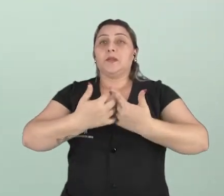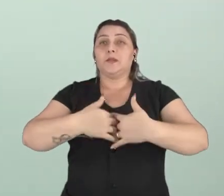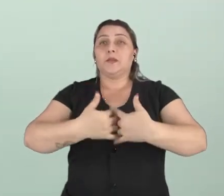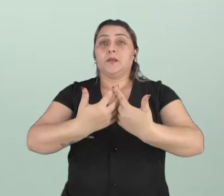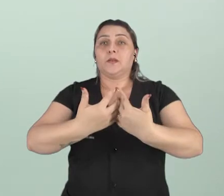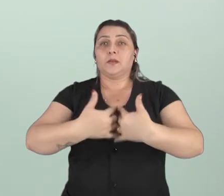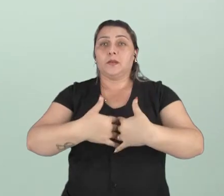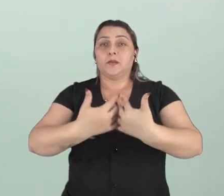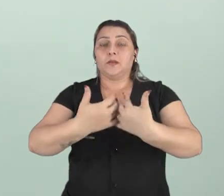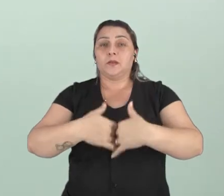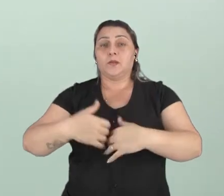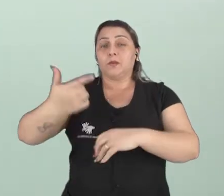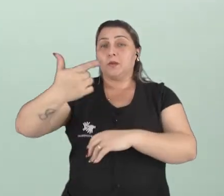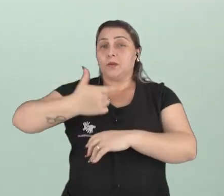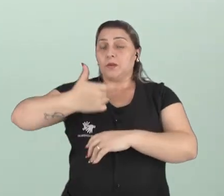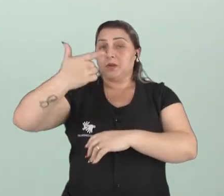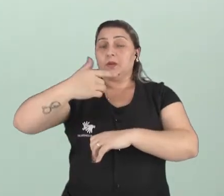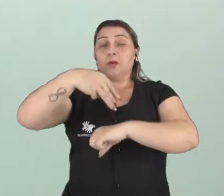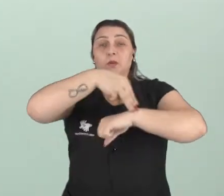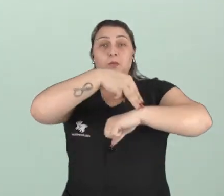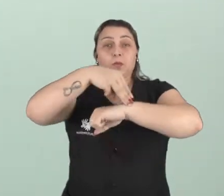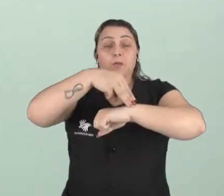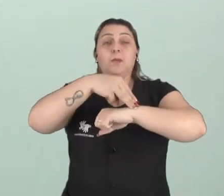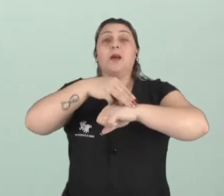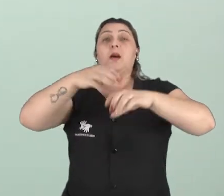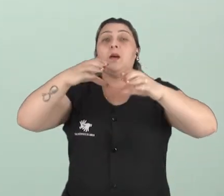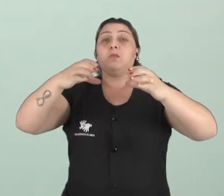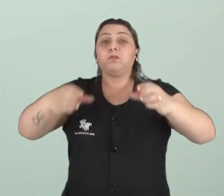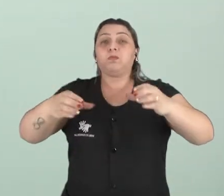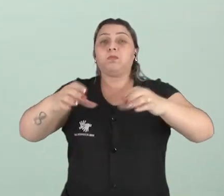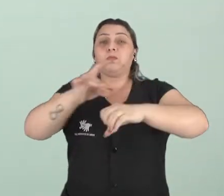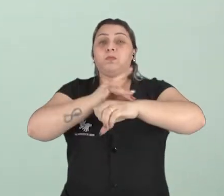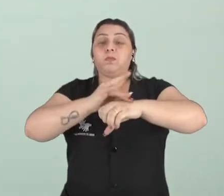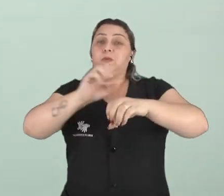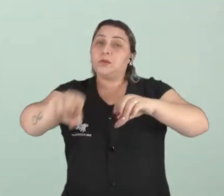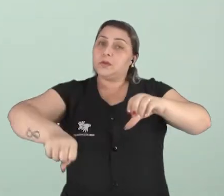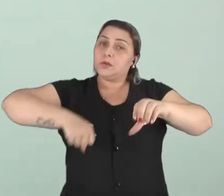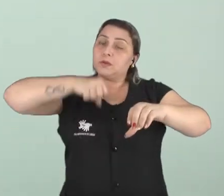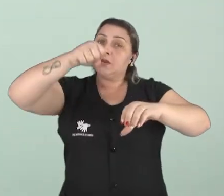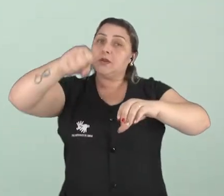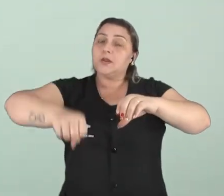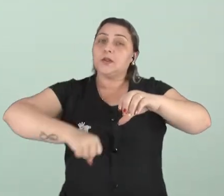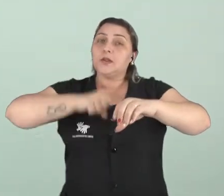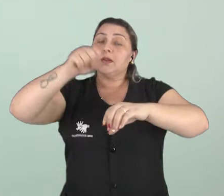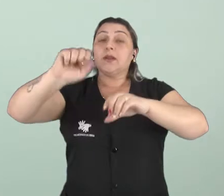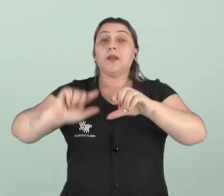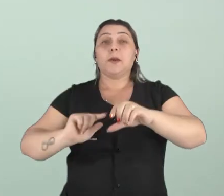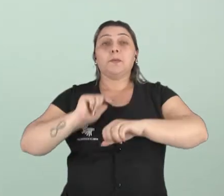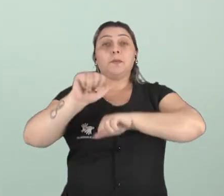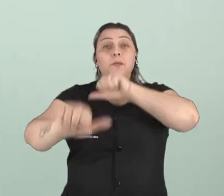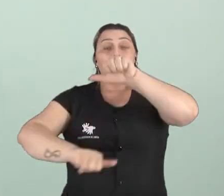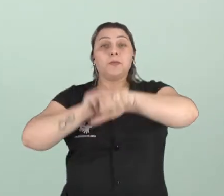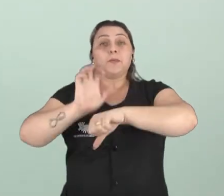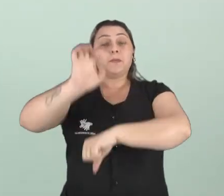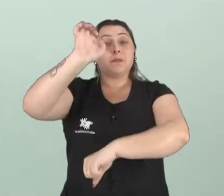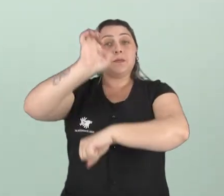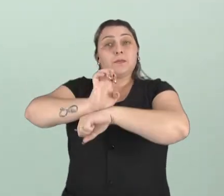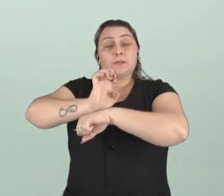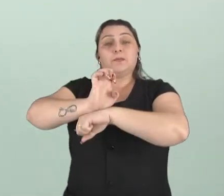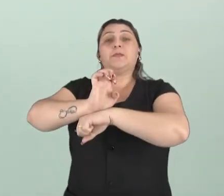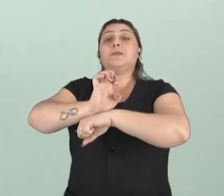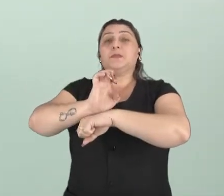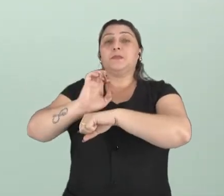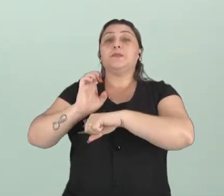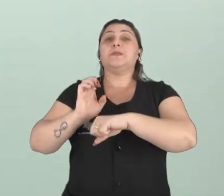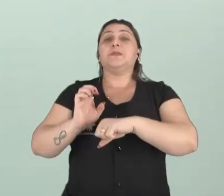Petrópolis, o segundo ciclo da borracha e a elevação à categoria de estado, a elevação aí